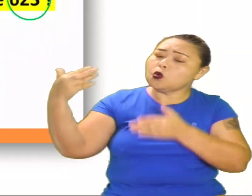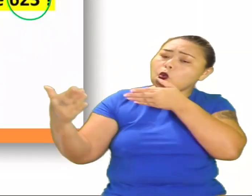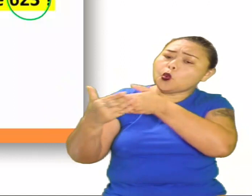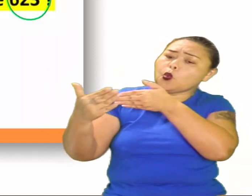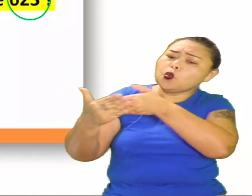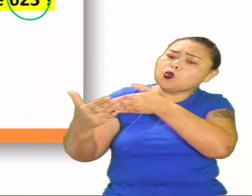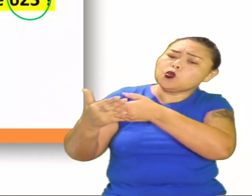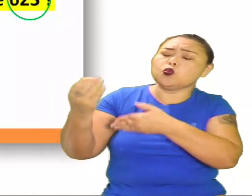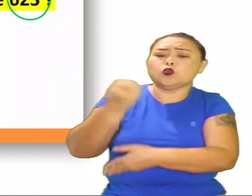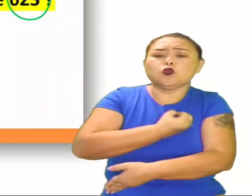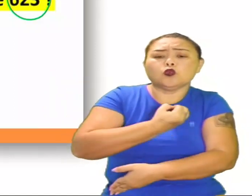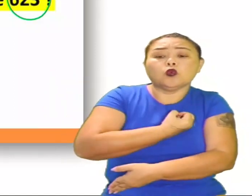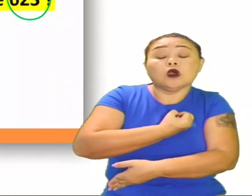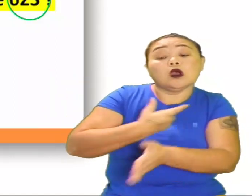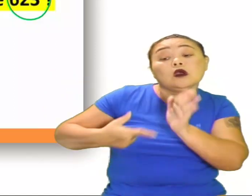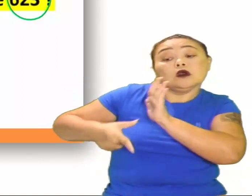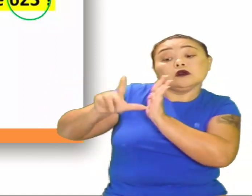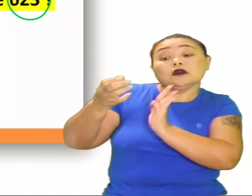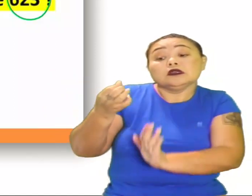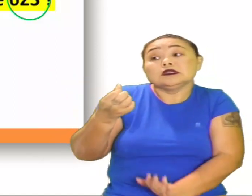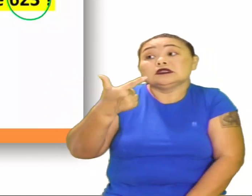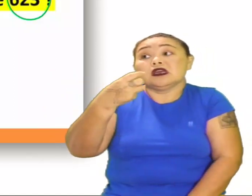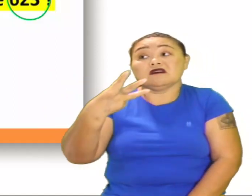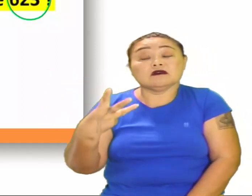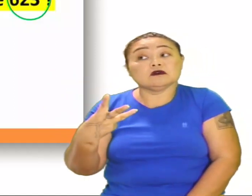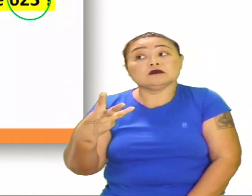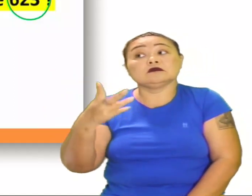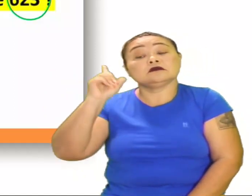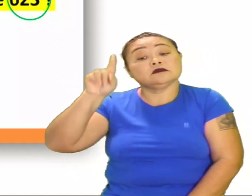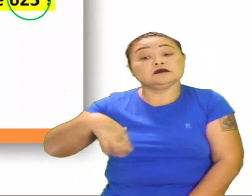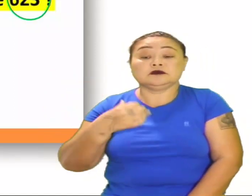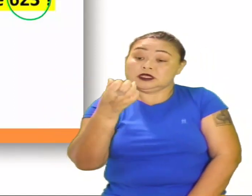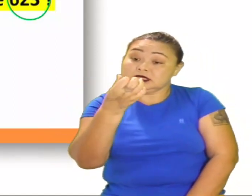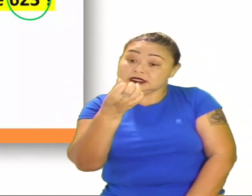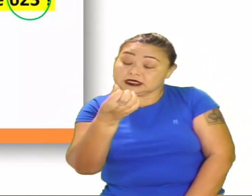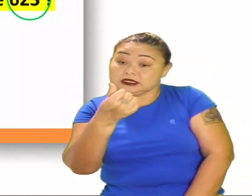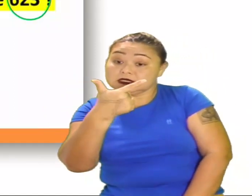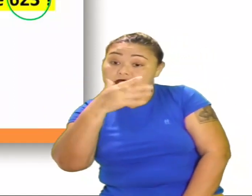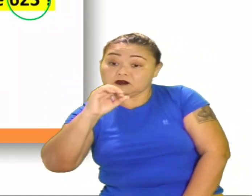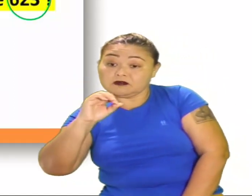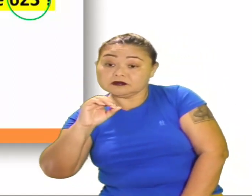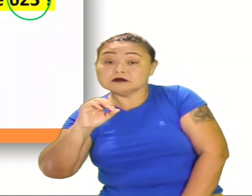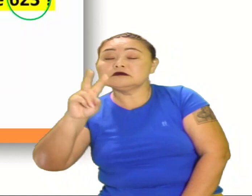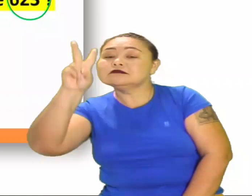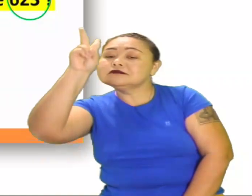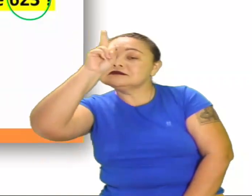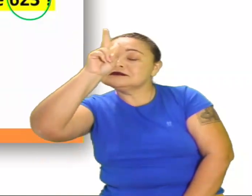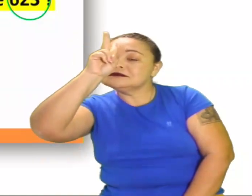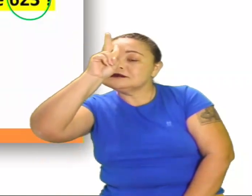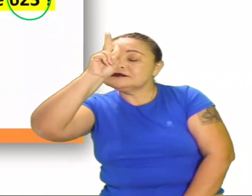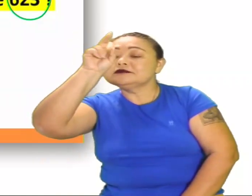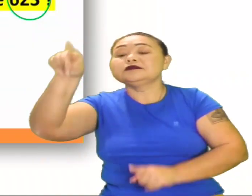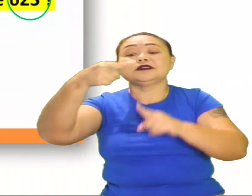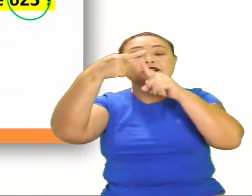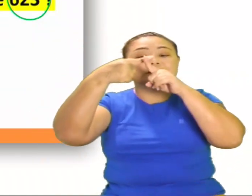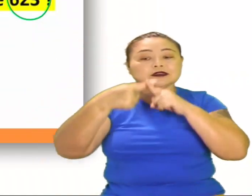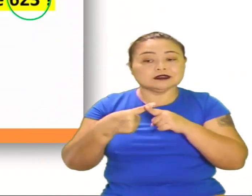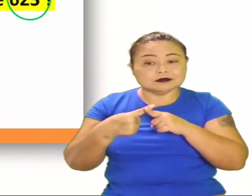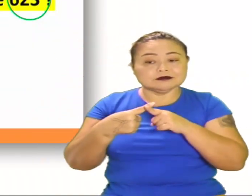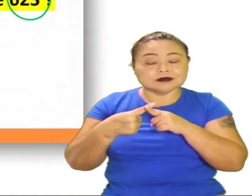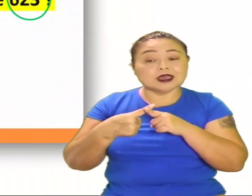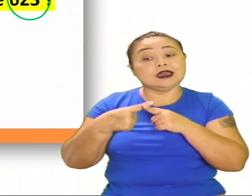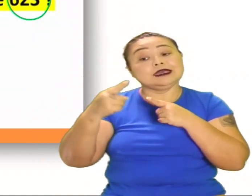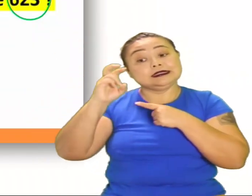último múltiplo de 5 antes do 623? 620. Aí vocês têm que lembrar que para ser múltiplo de 5 tem